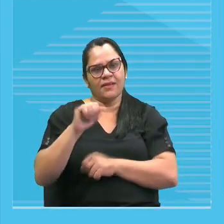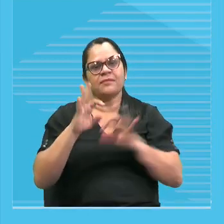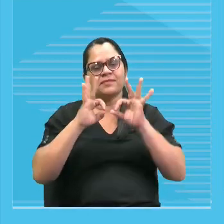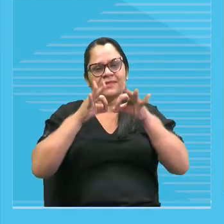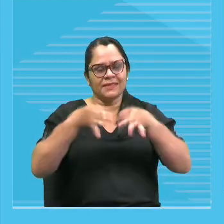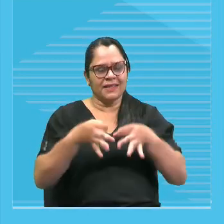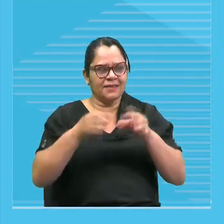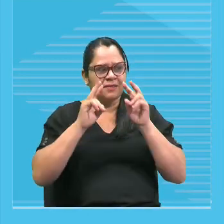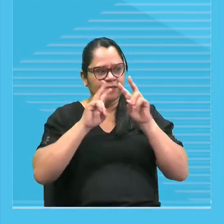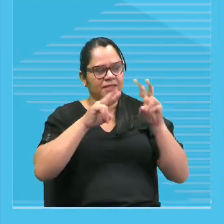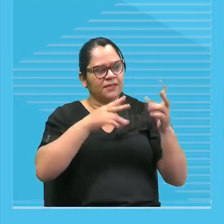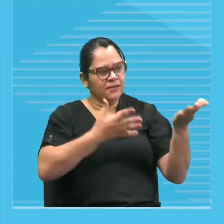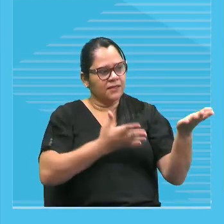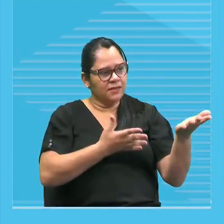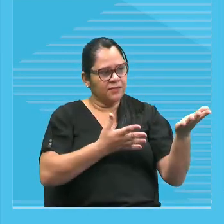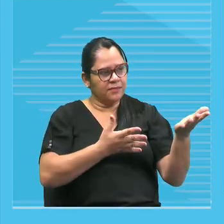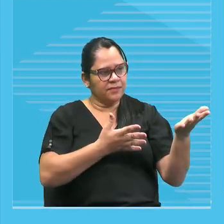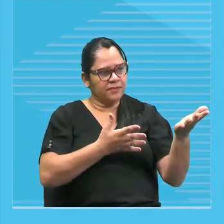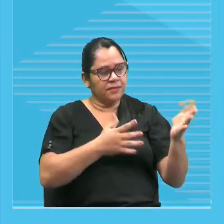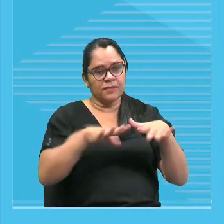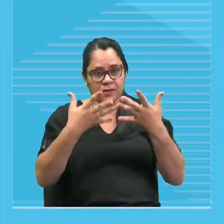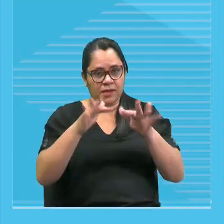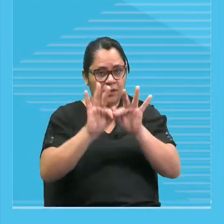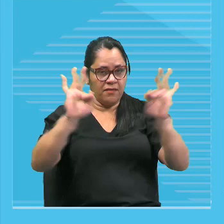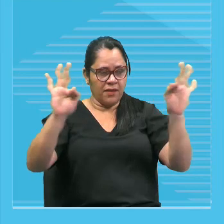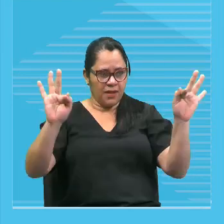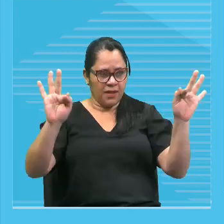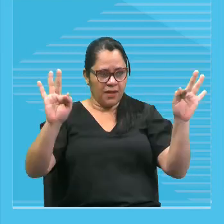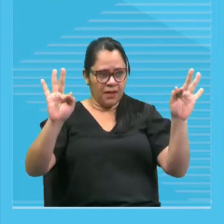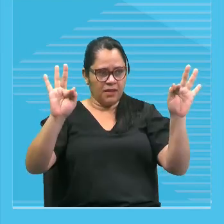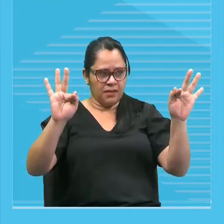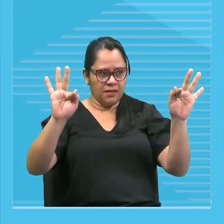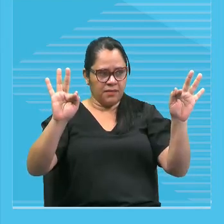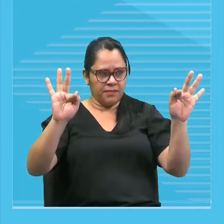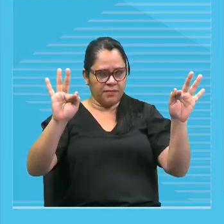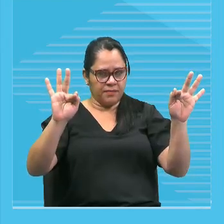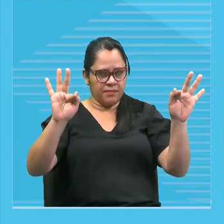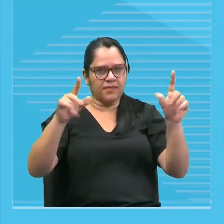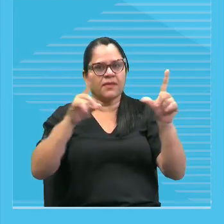teremos que ir lá oficina letra a